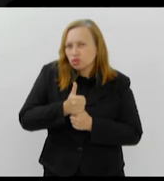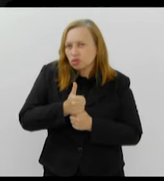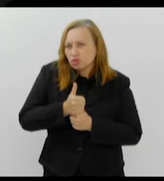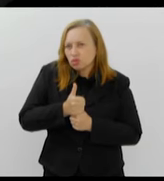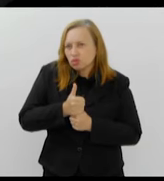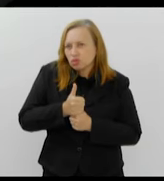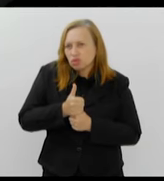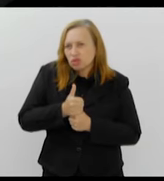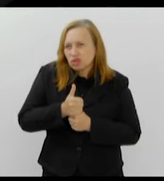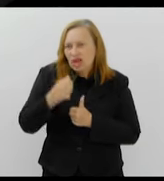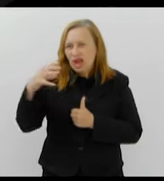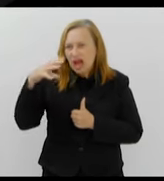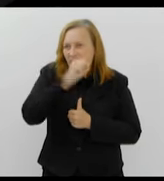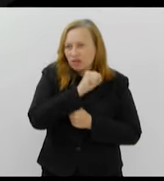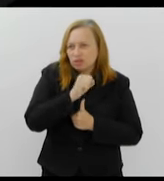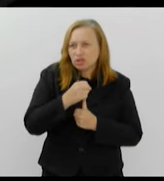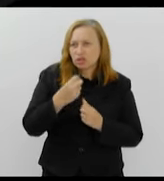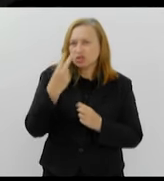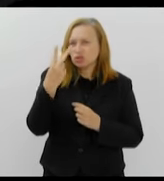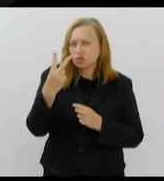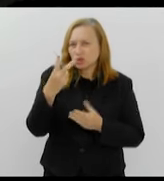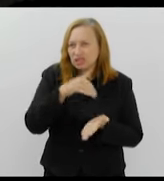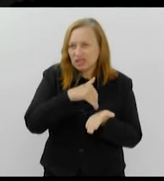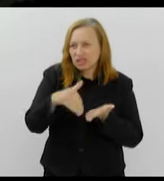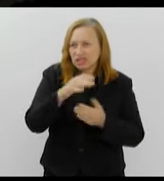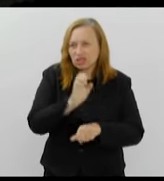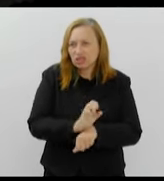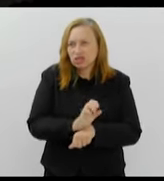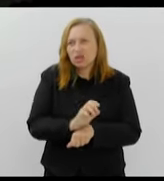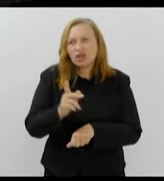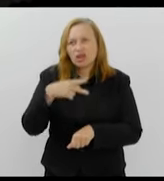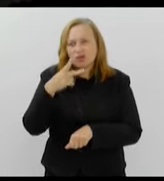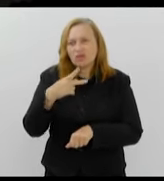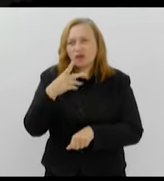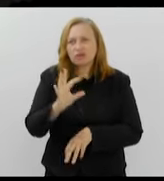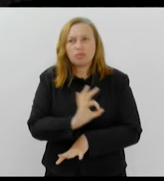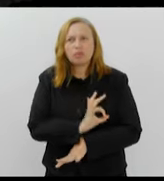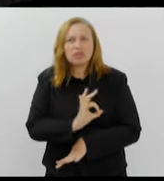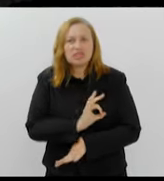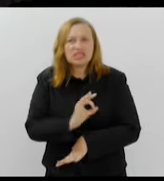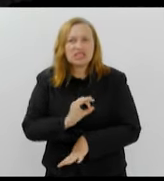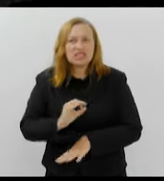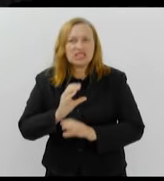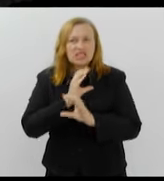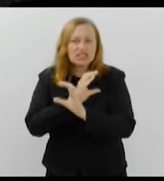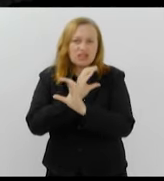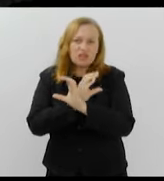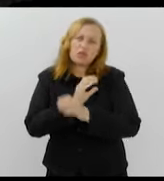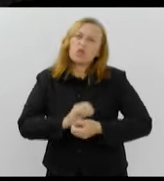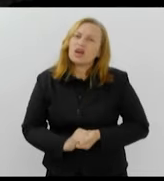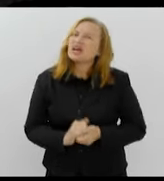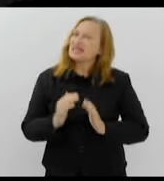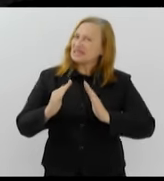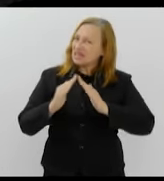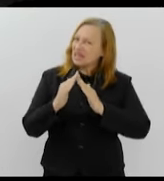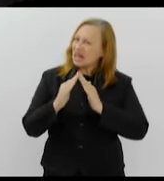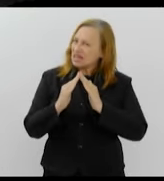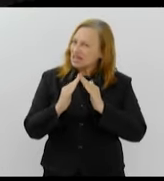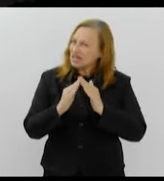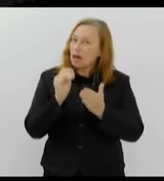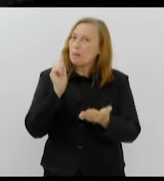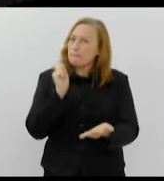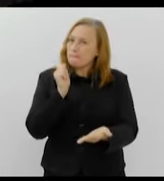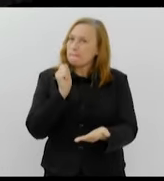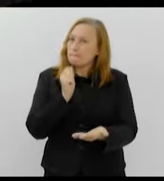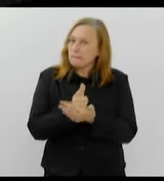abrupta de dois secretários de de estado e aí eu me refiro mais especialmente a da Polícia Civil essa casa pagou o